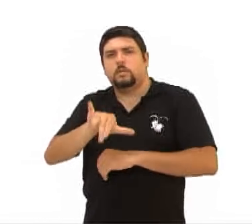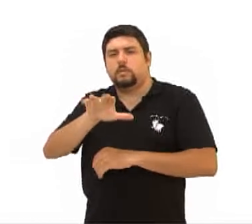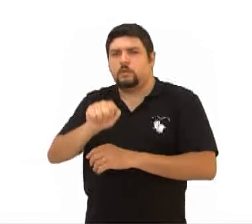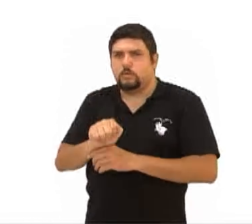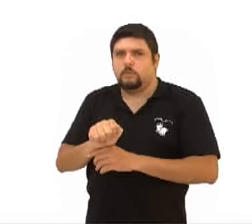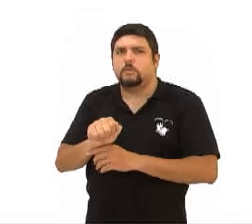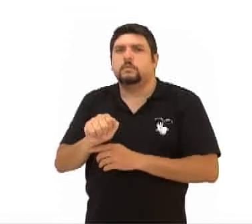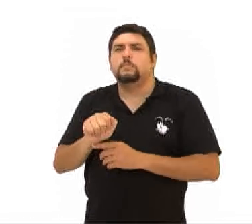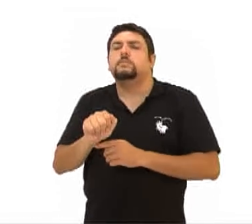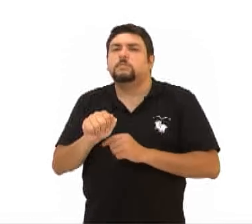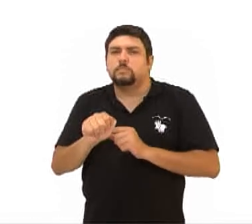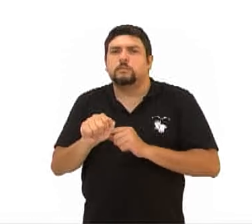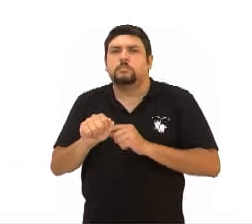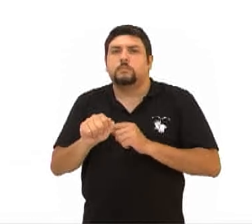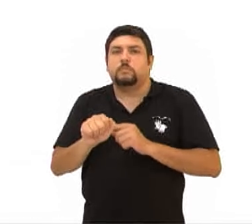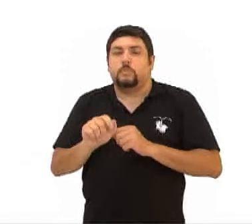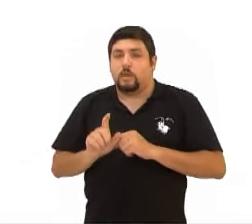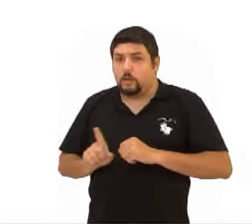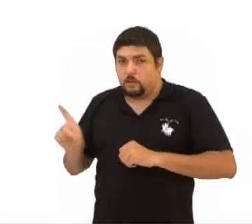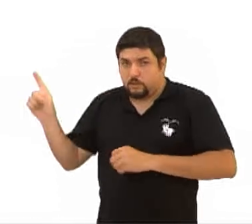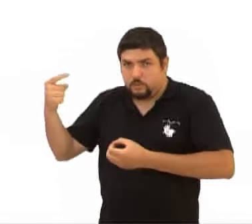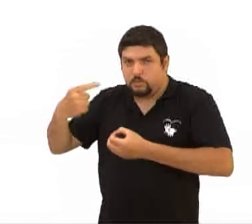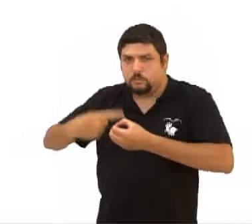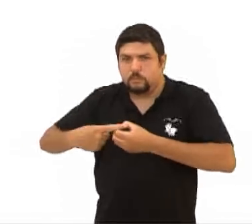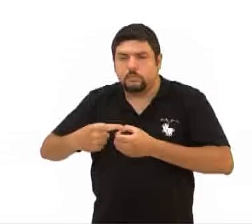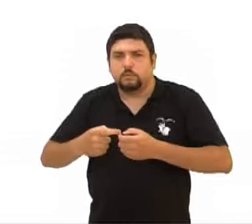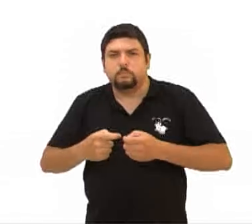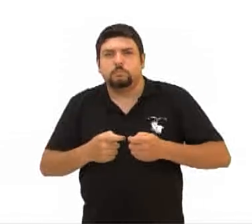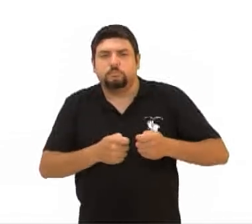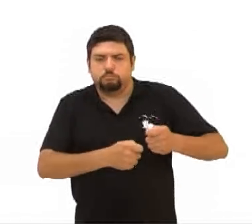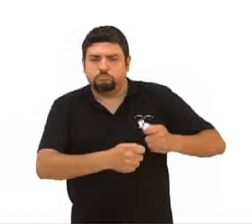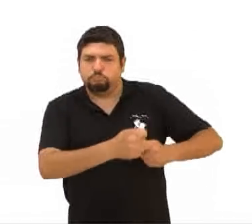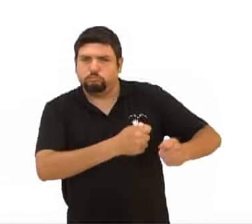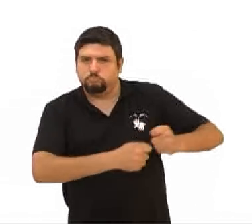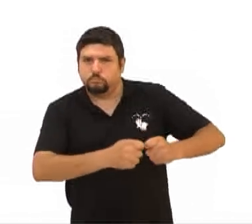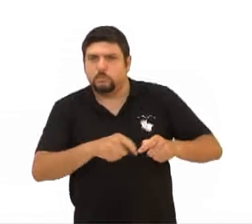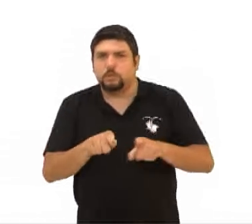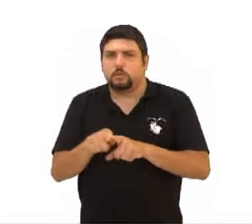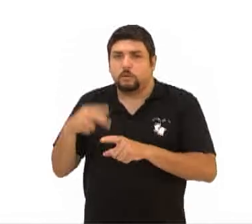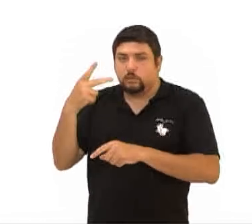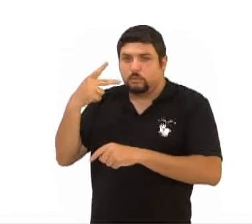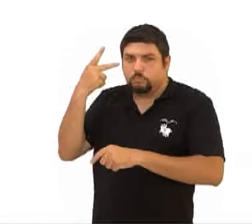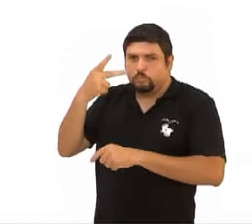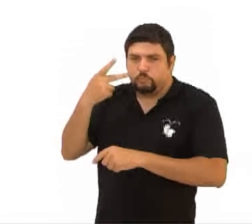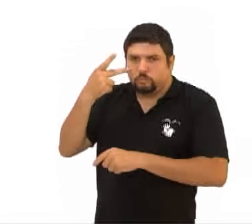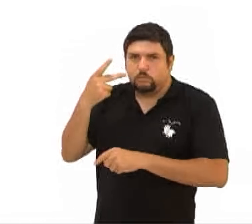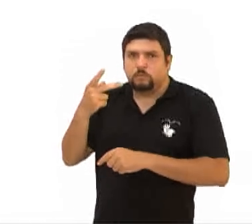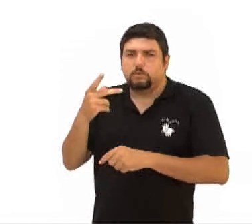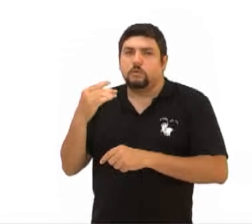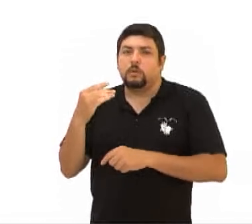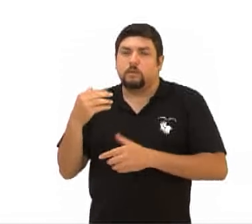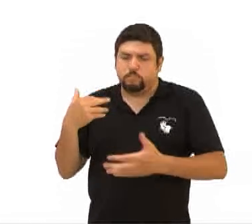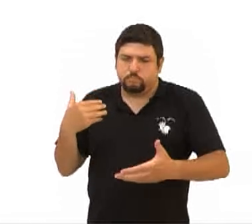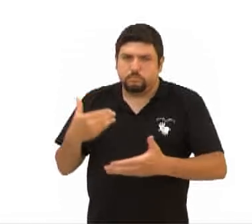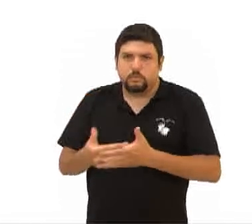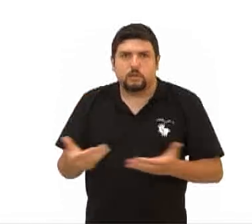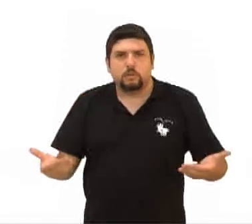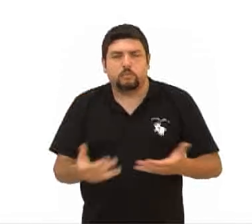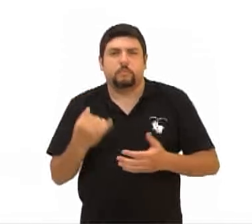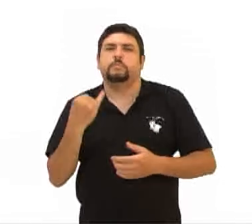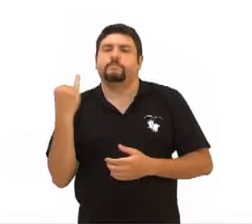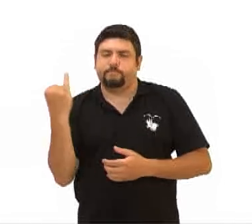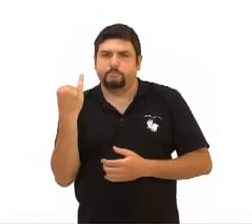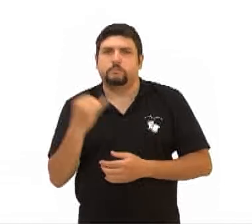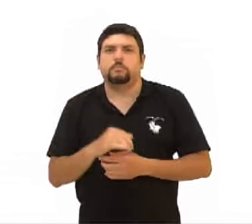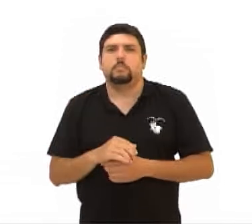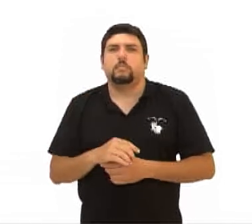Tanto economicamente como politicamente é uma cidade ainda importante, mesmo não sendo mais a capital. Tem alta